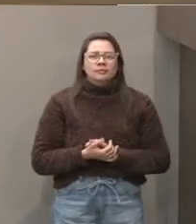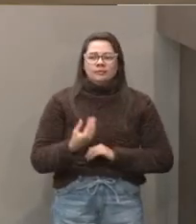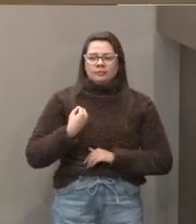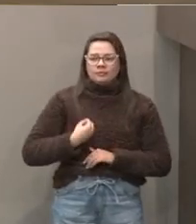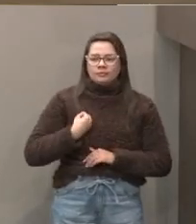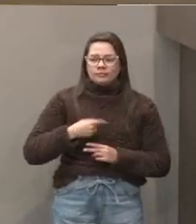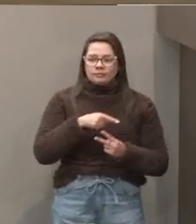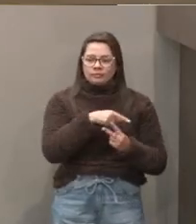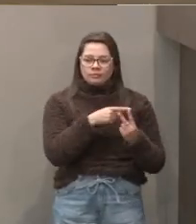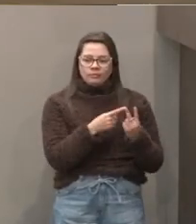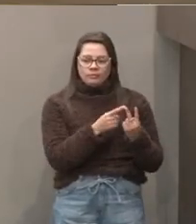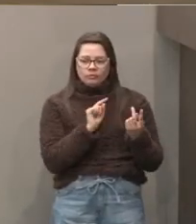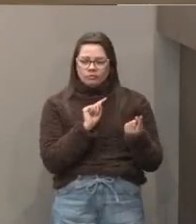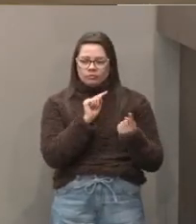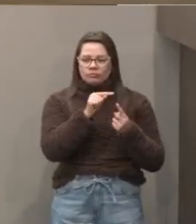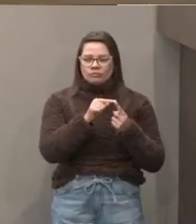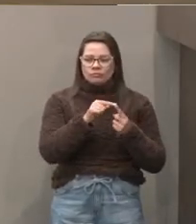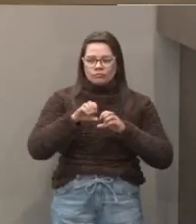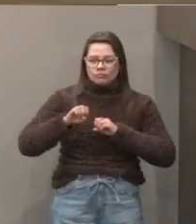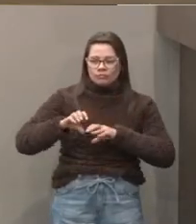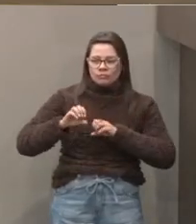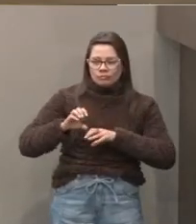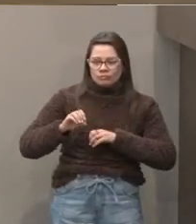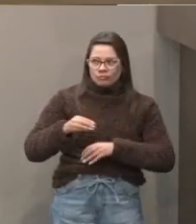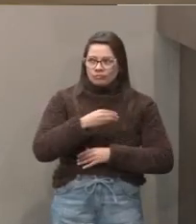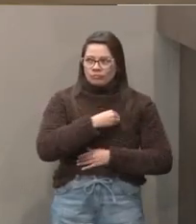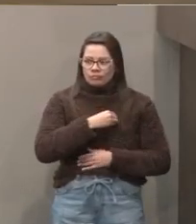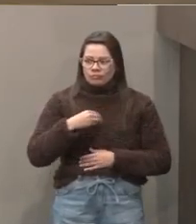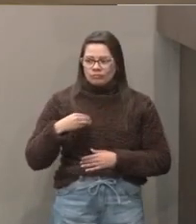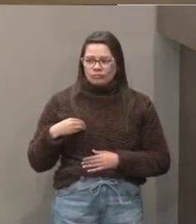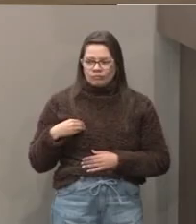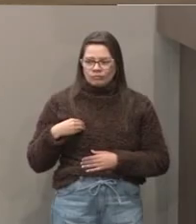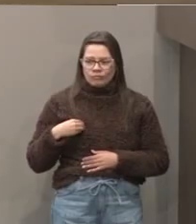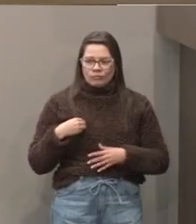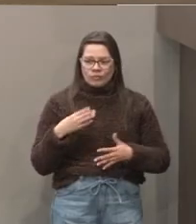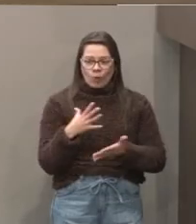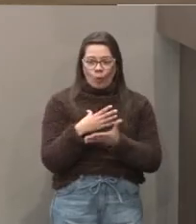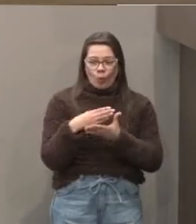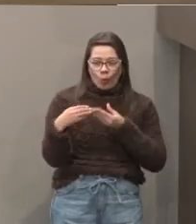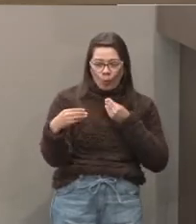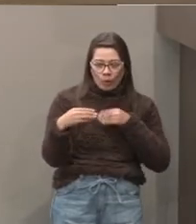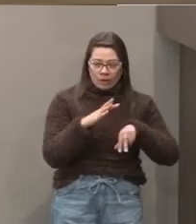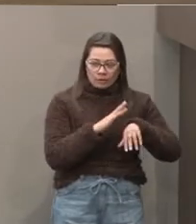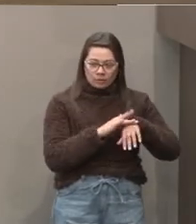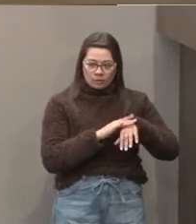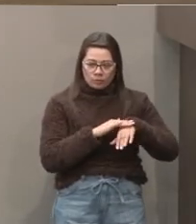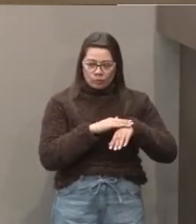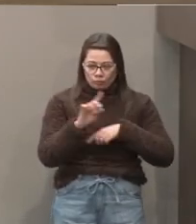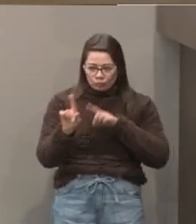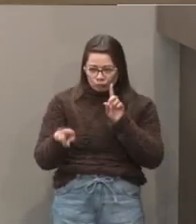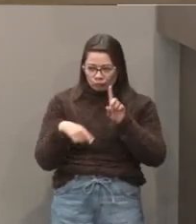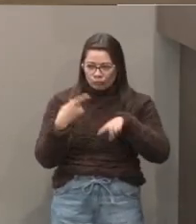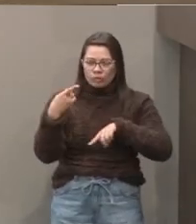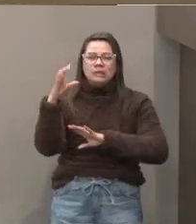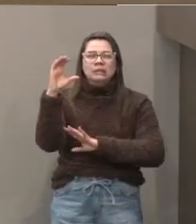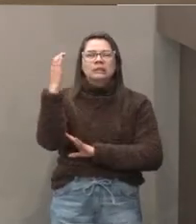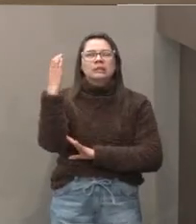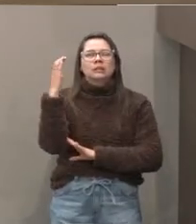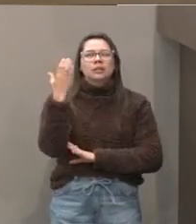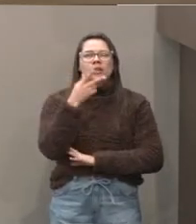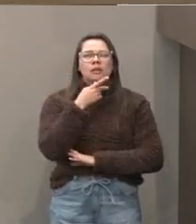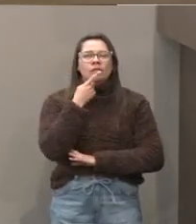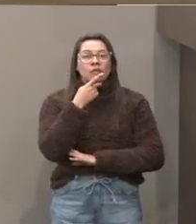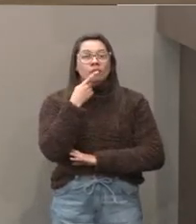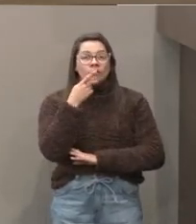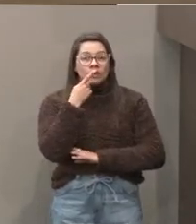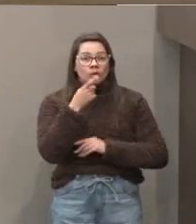Existem 2 objetivos na educação médica: curar o doente e avançar a ciência. Isso foi dito